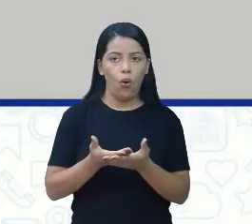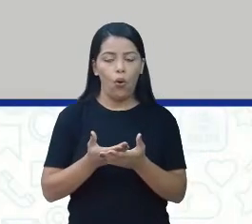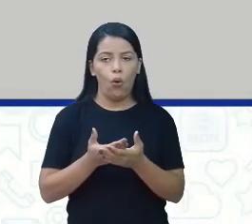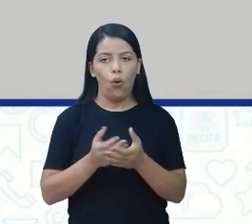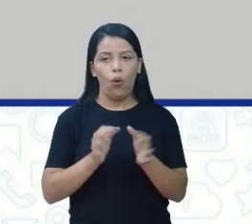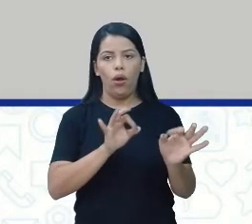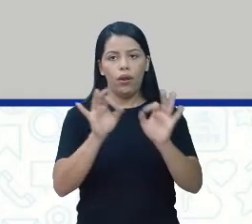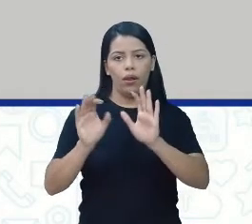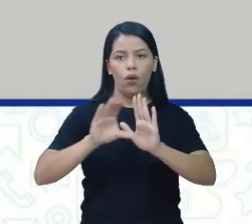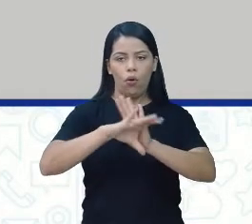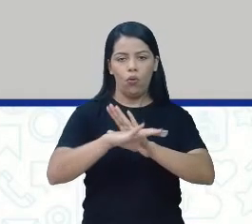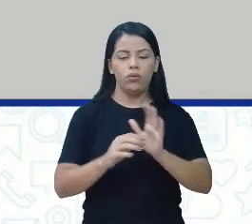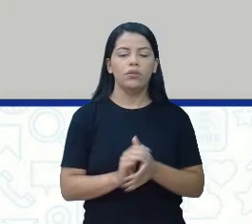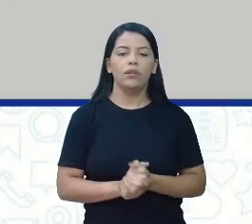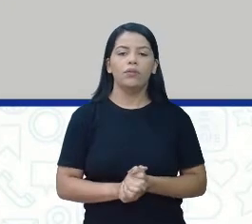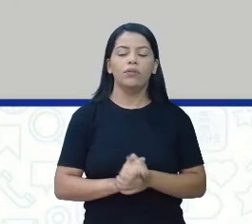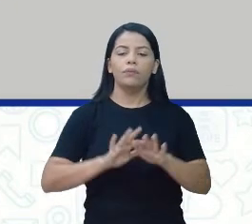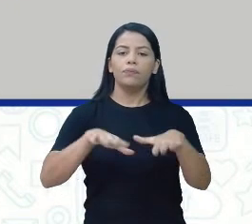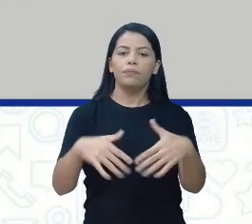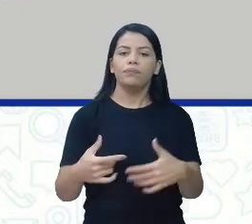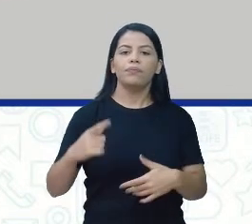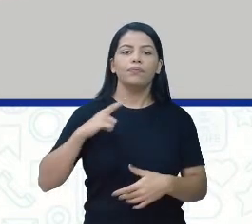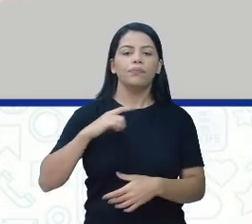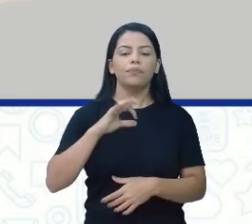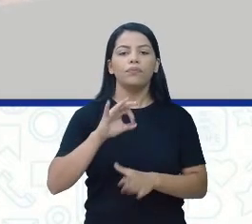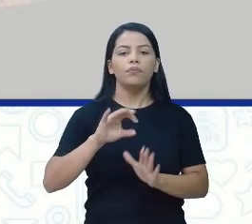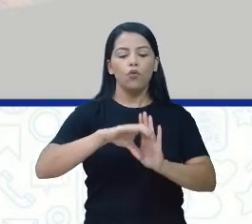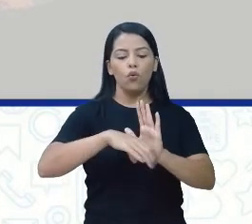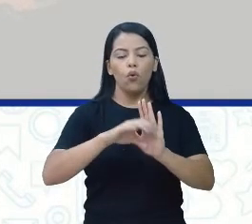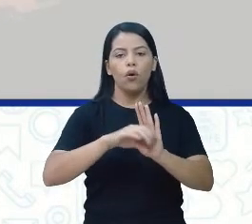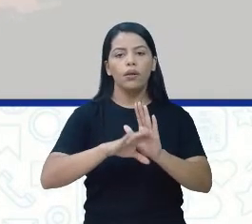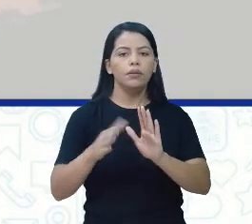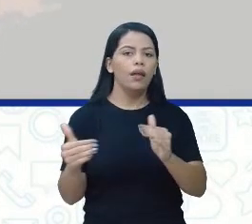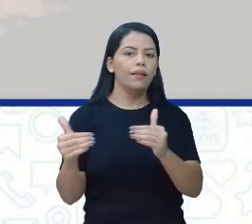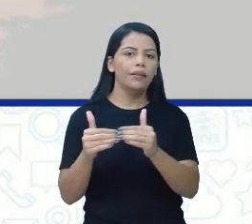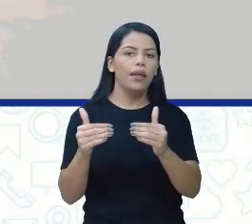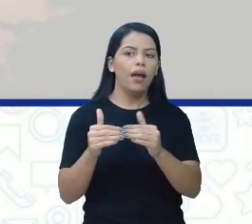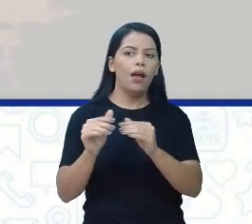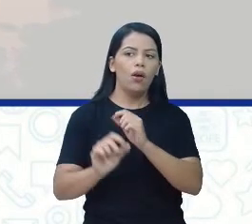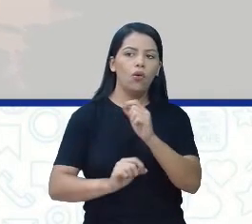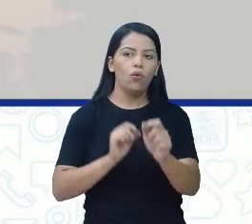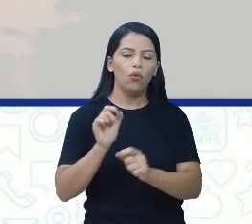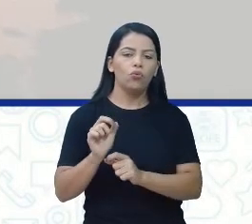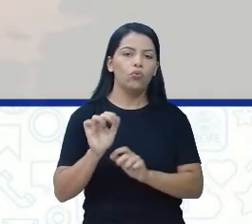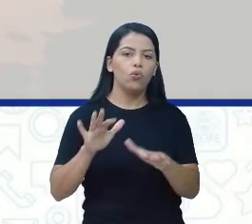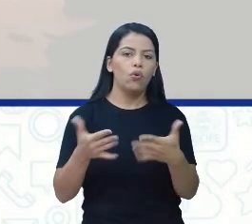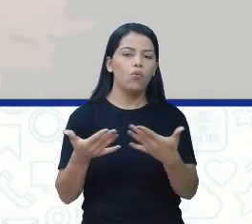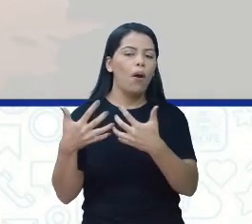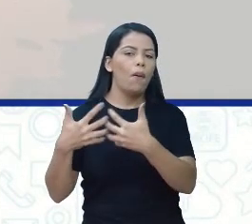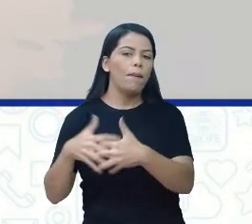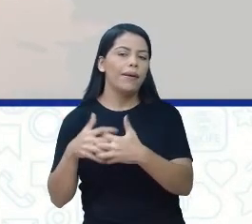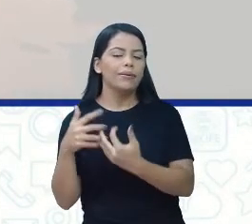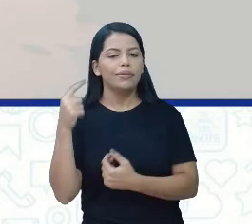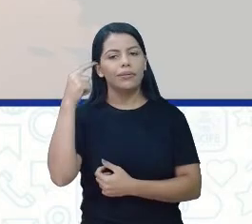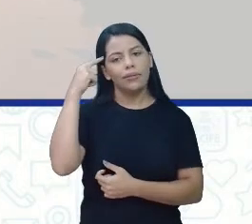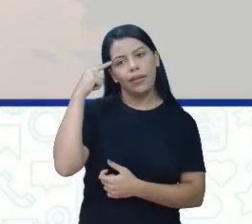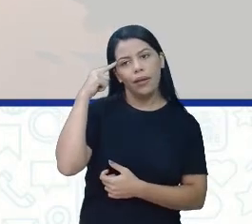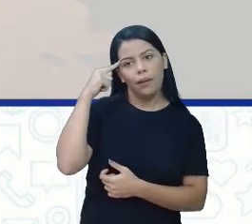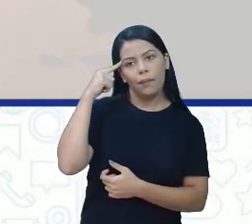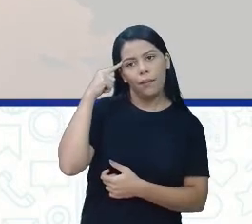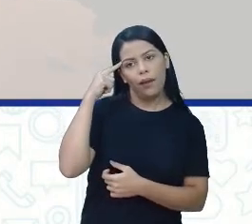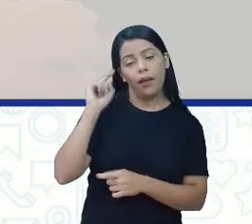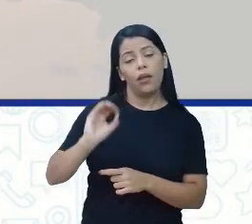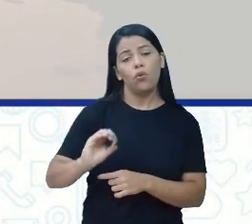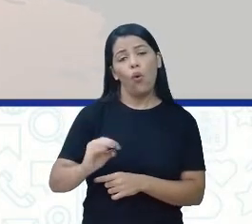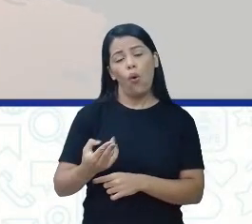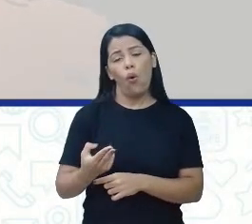Sua definição varia conforme a corrente de pensamento ou a abordagem